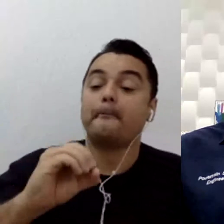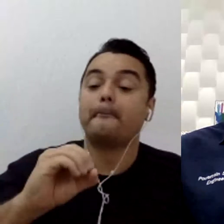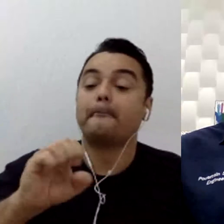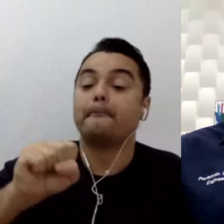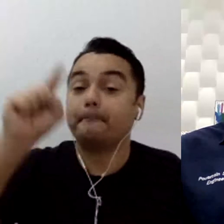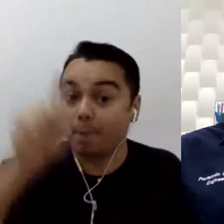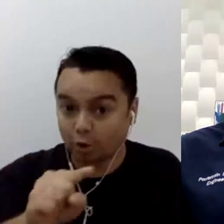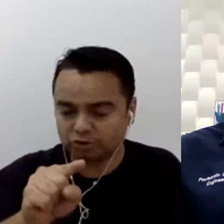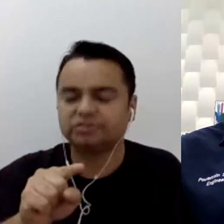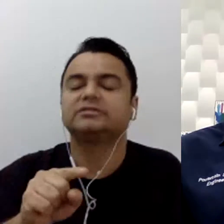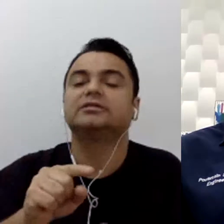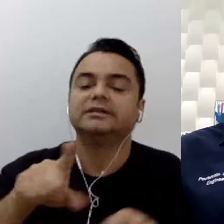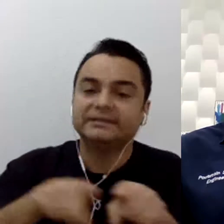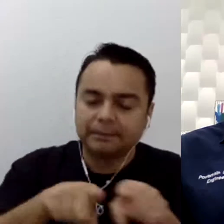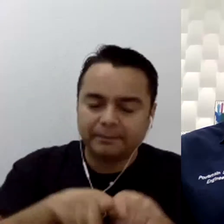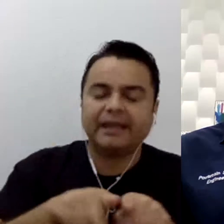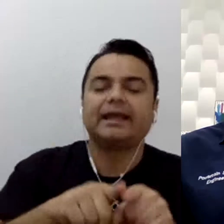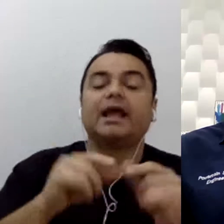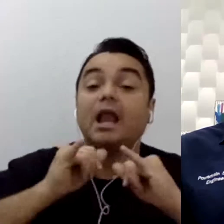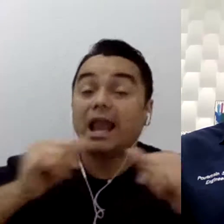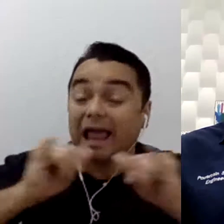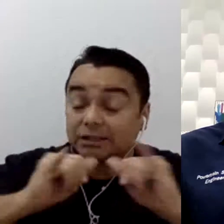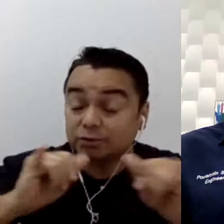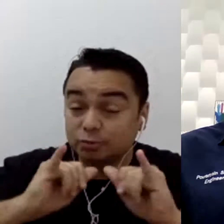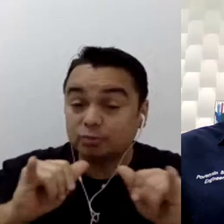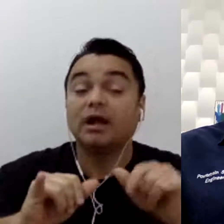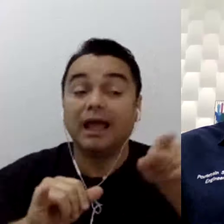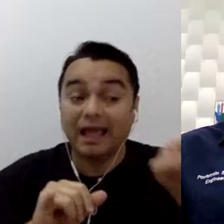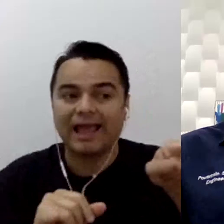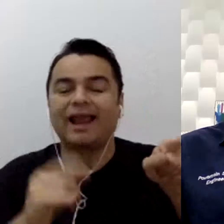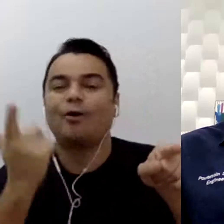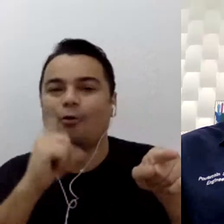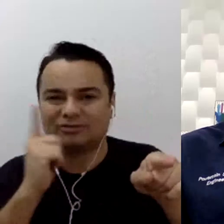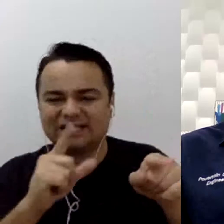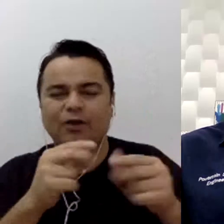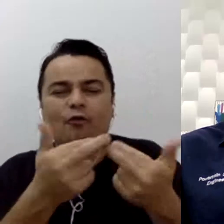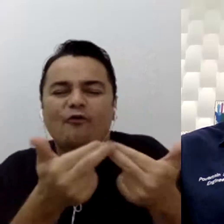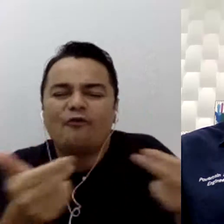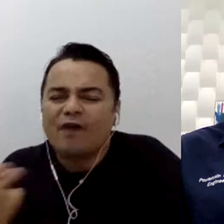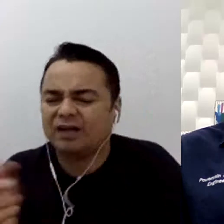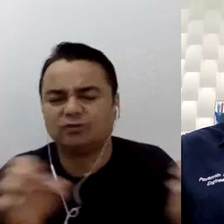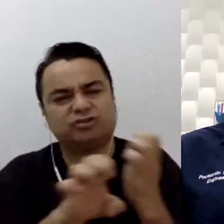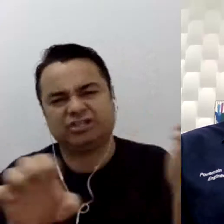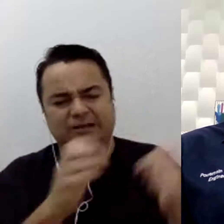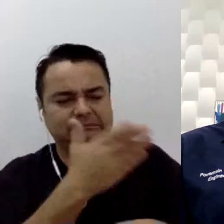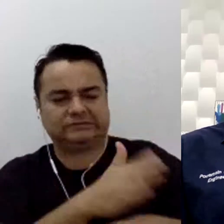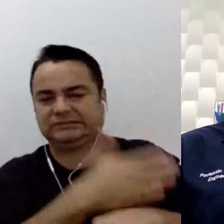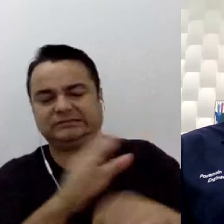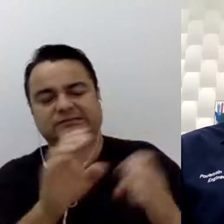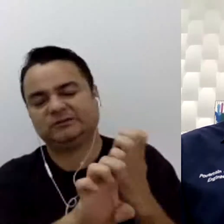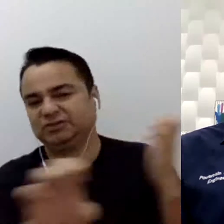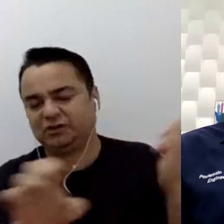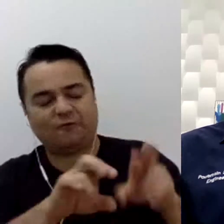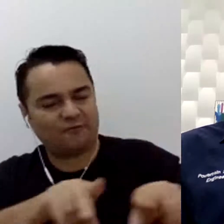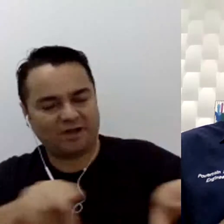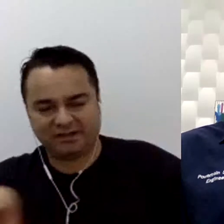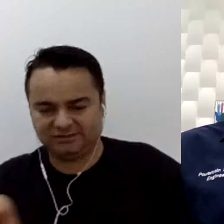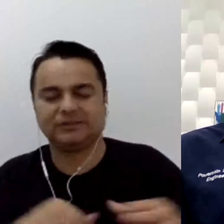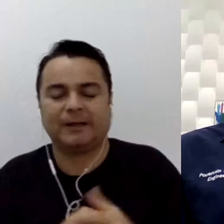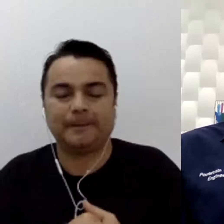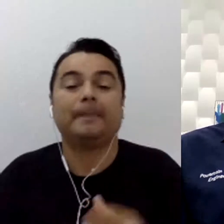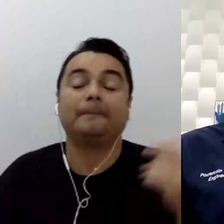de energia, parte de eletrificação, onde ela capacitou vários engenheiros nesse conceito de